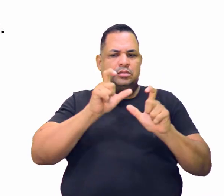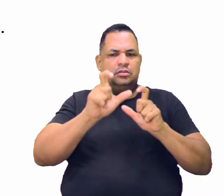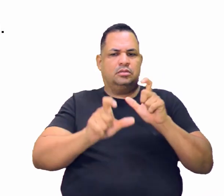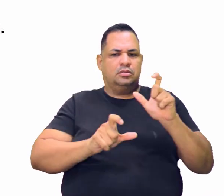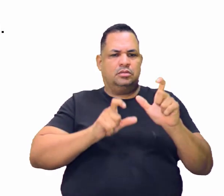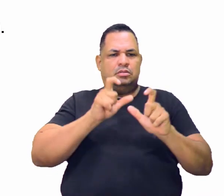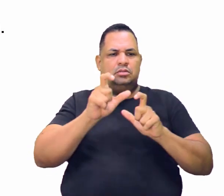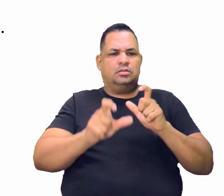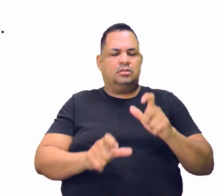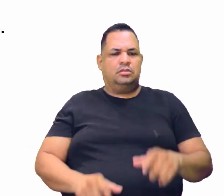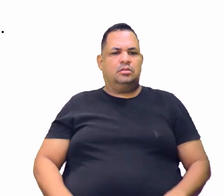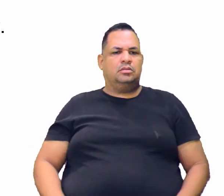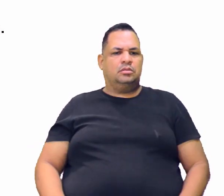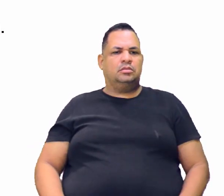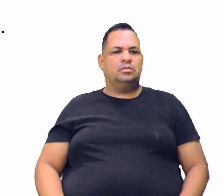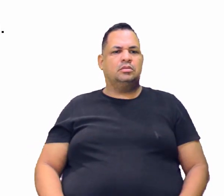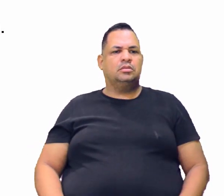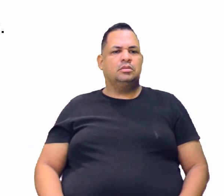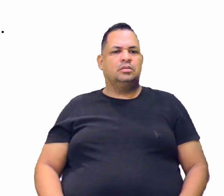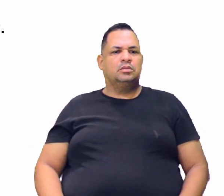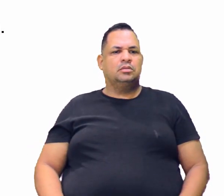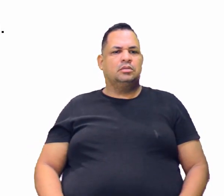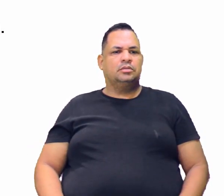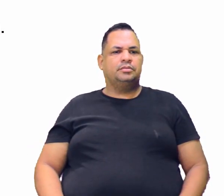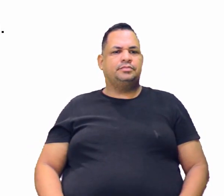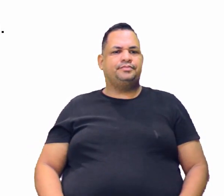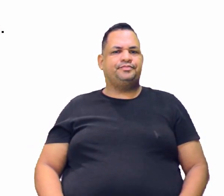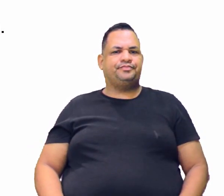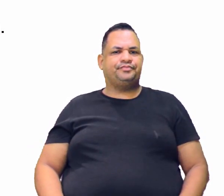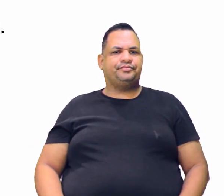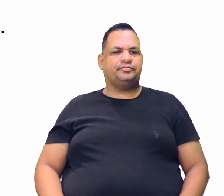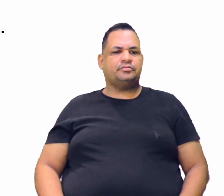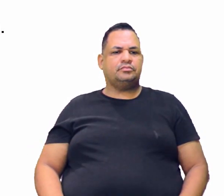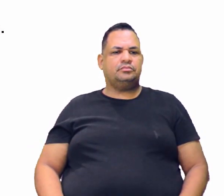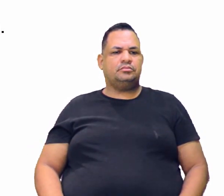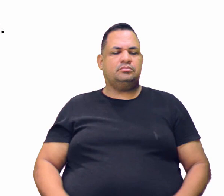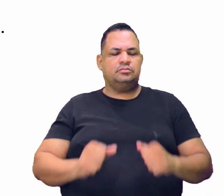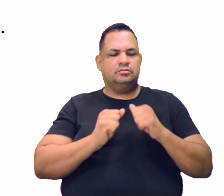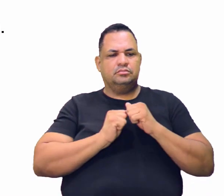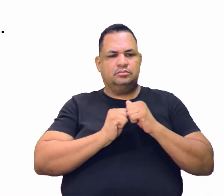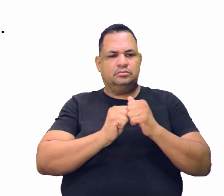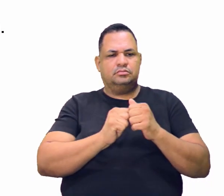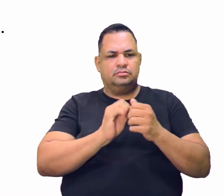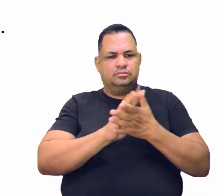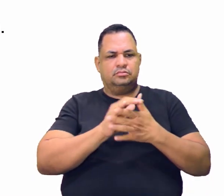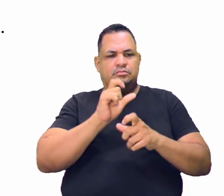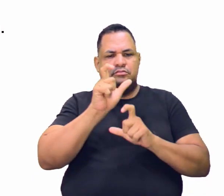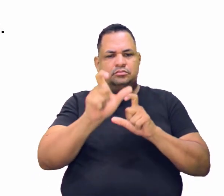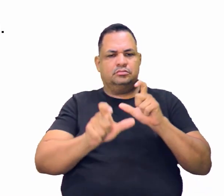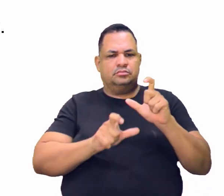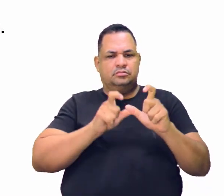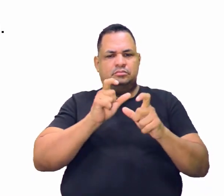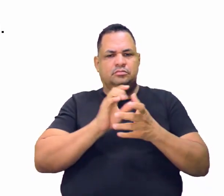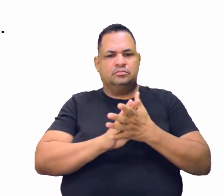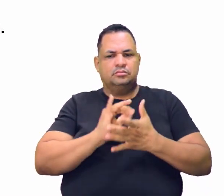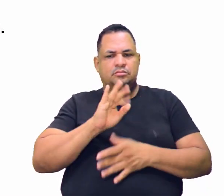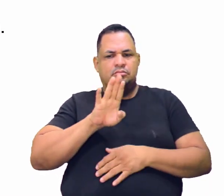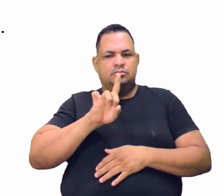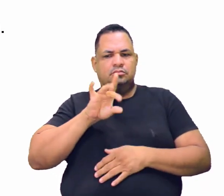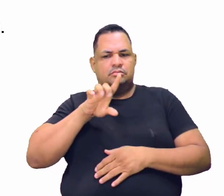Advérbio, amadinho. Então, acompanha adjetivo, é um advérbio de